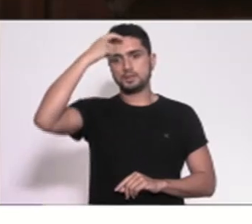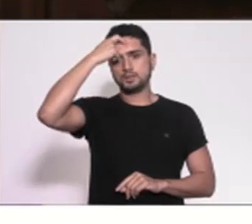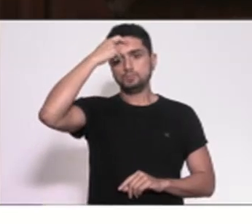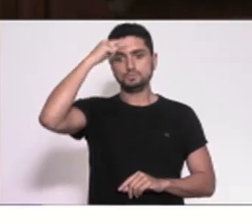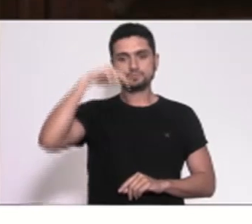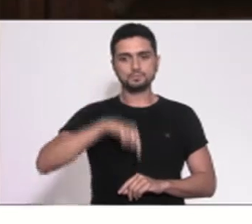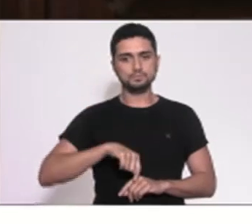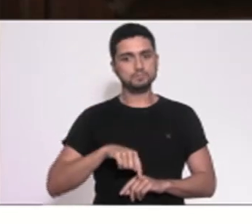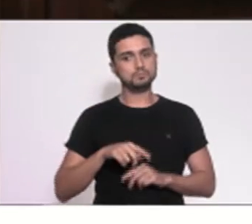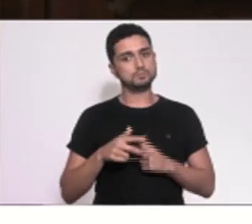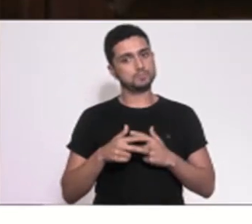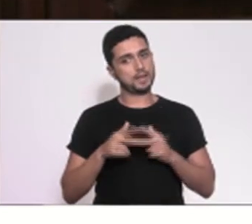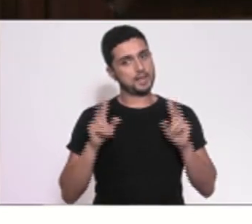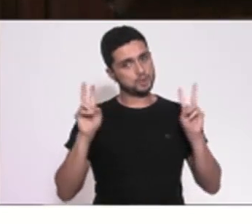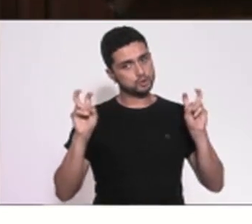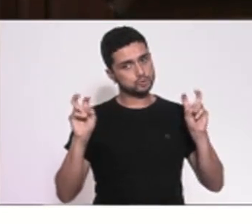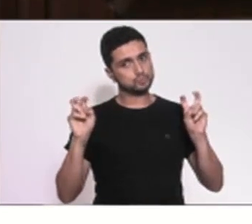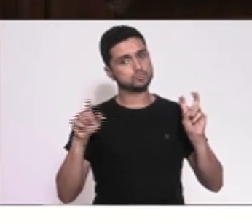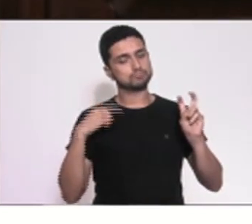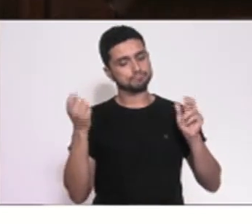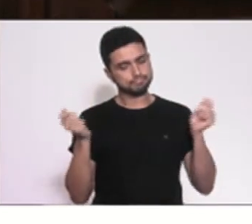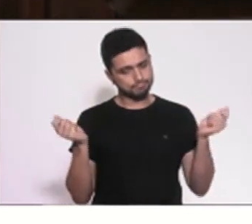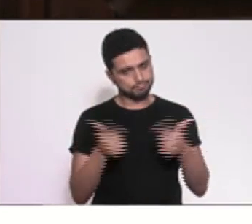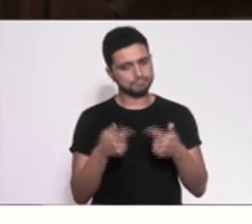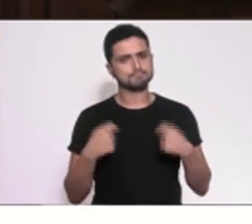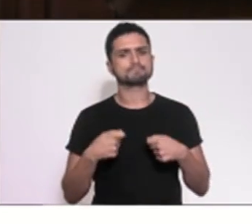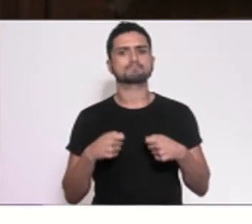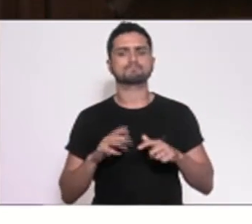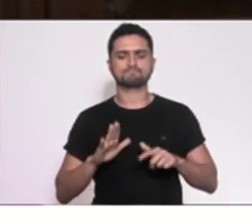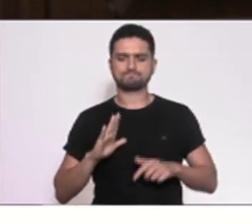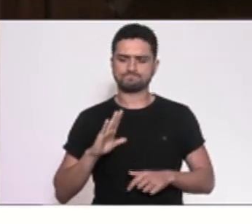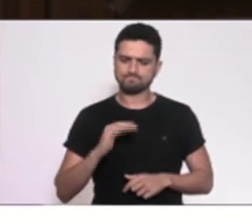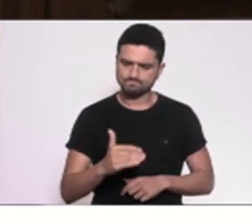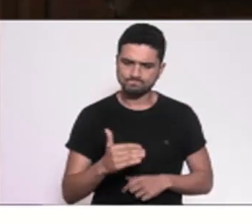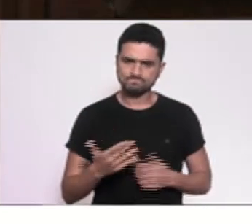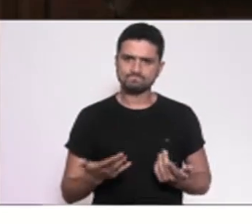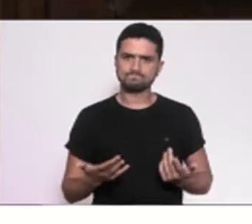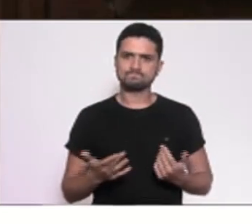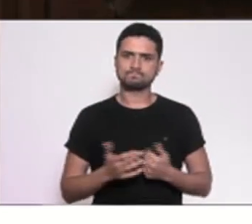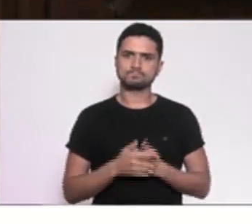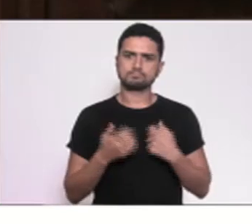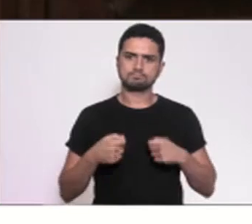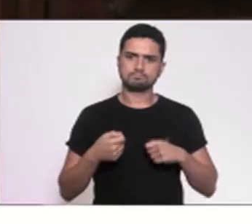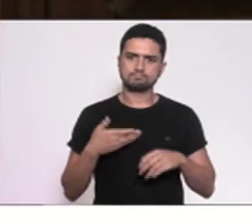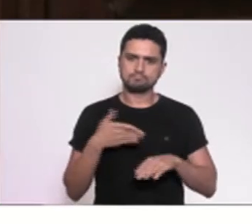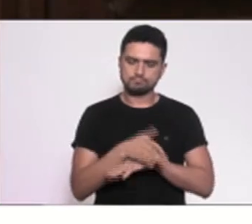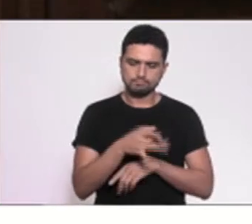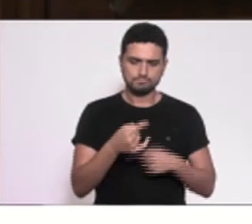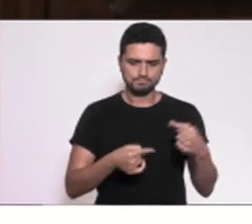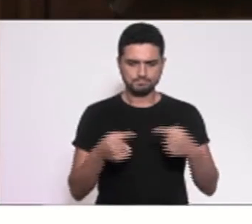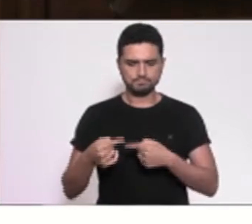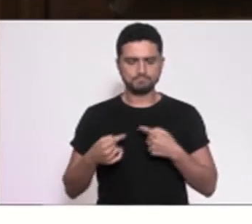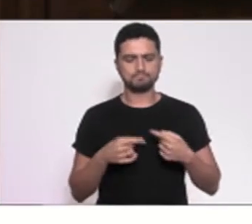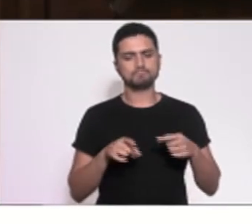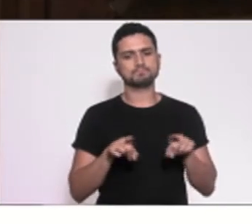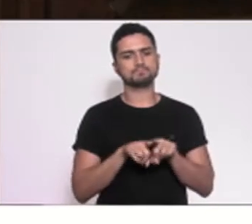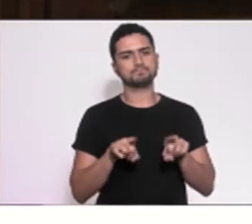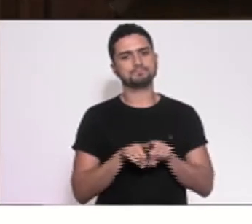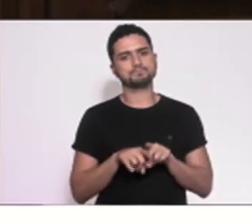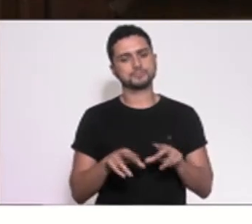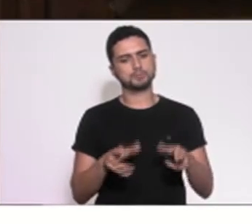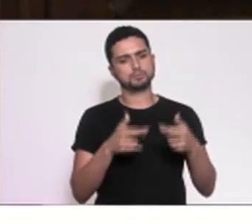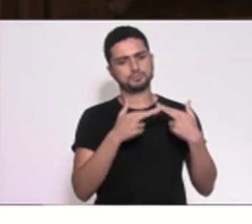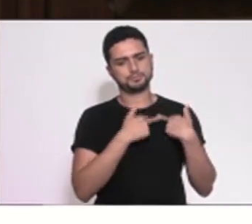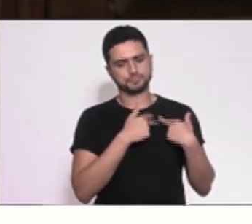essa casa precisa, sim, intervir, impactar também e corresponsabilizar o governo